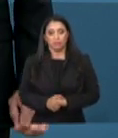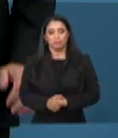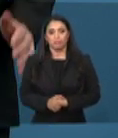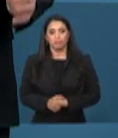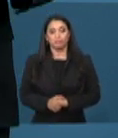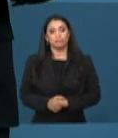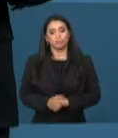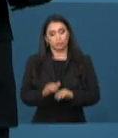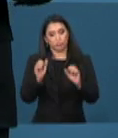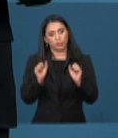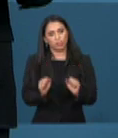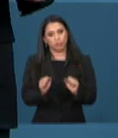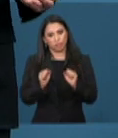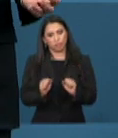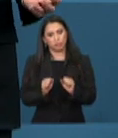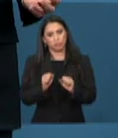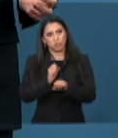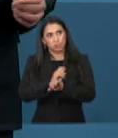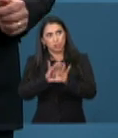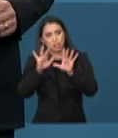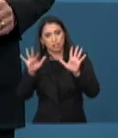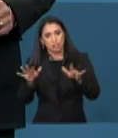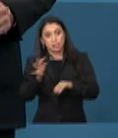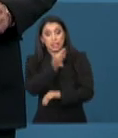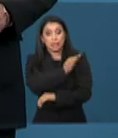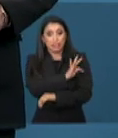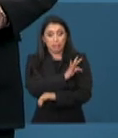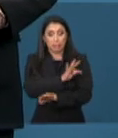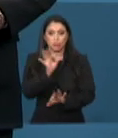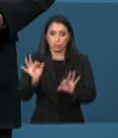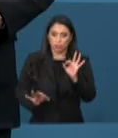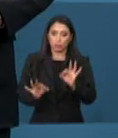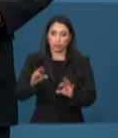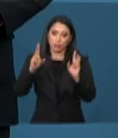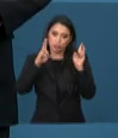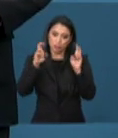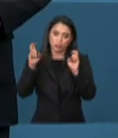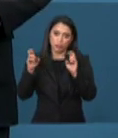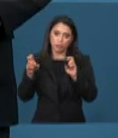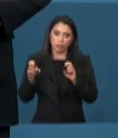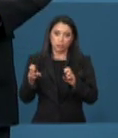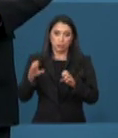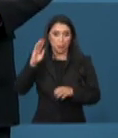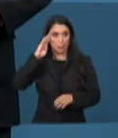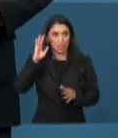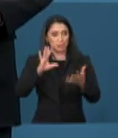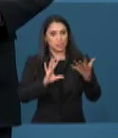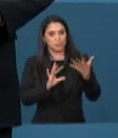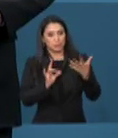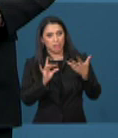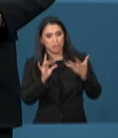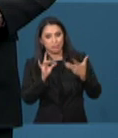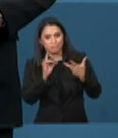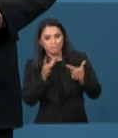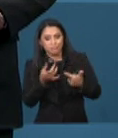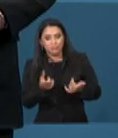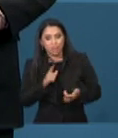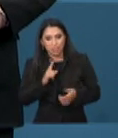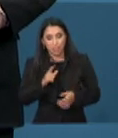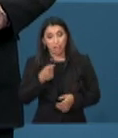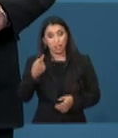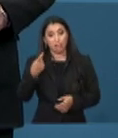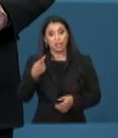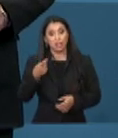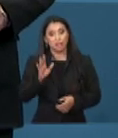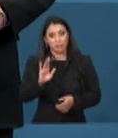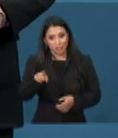como dissemos que possam trazer esclarecimentos técnicos e jurídicos os principais detalhes deste primeiro dia de audiência você vai